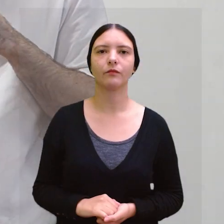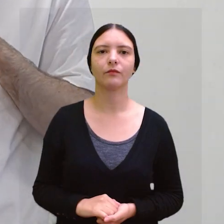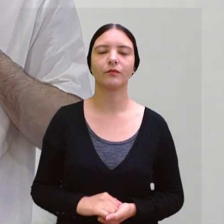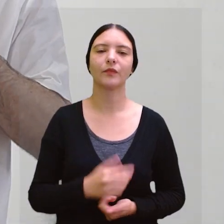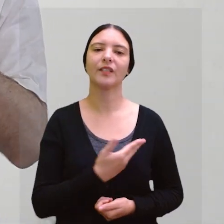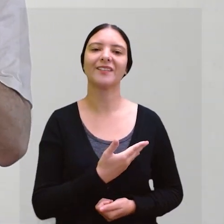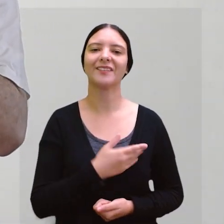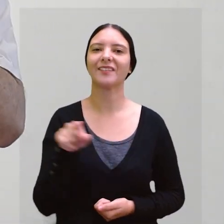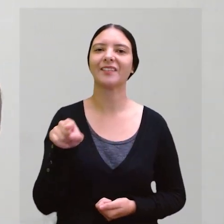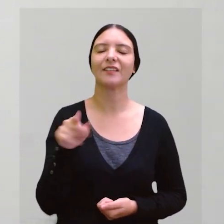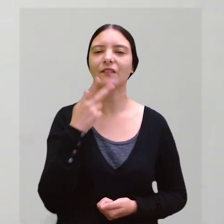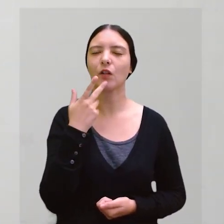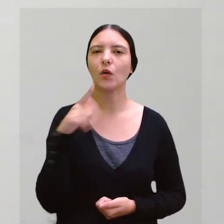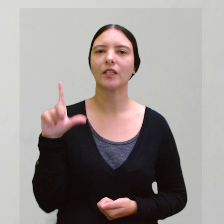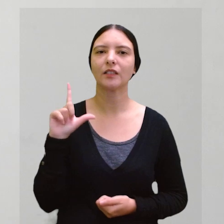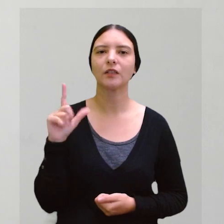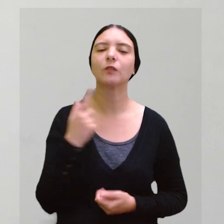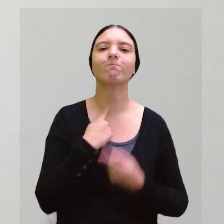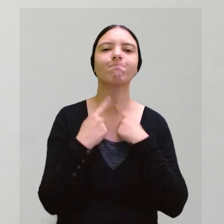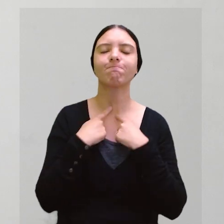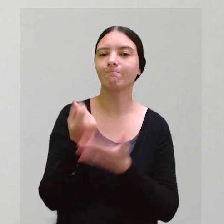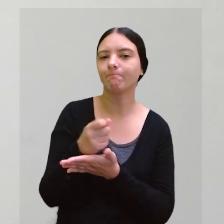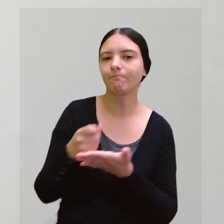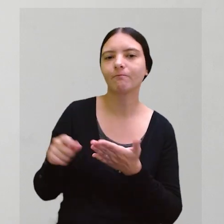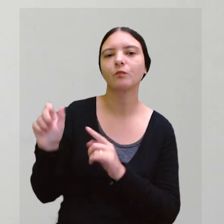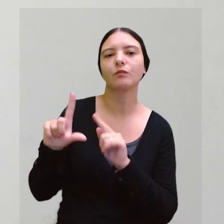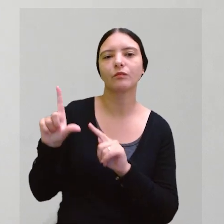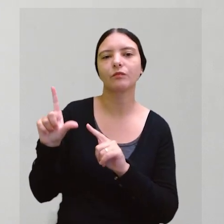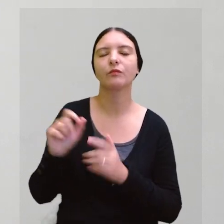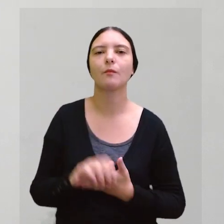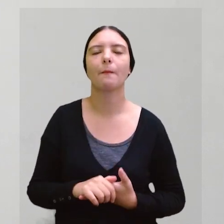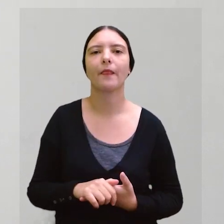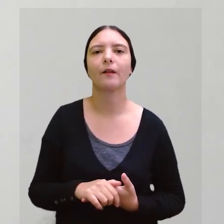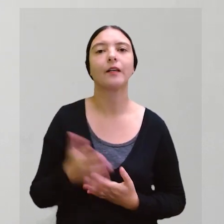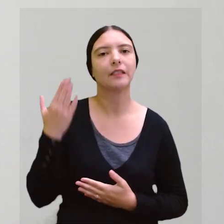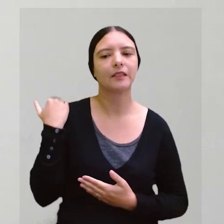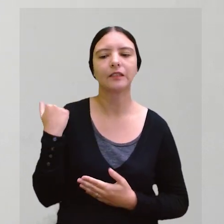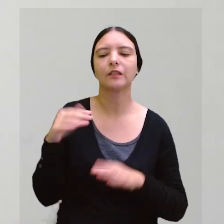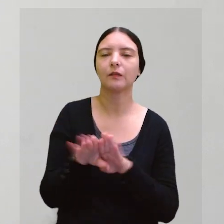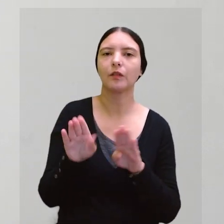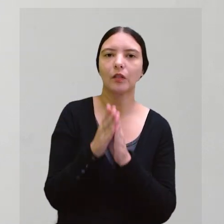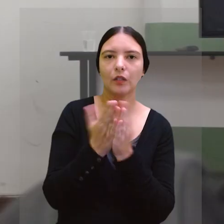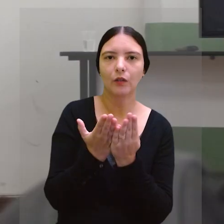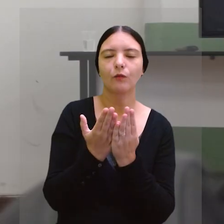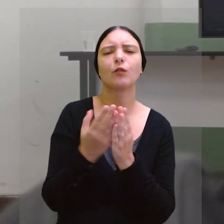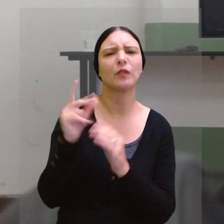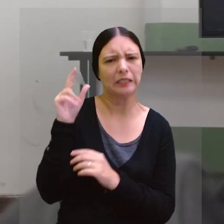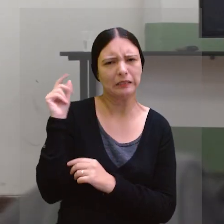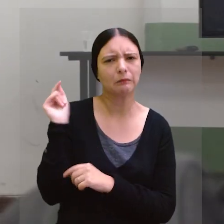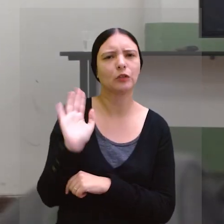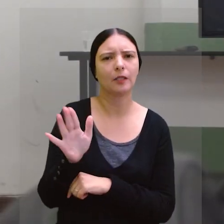colega aqui na frente tinha falado do desejo dele de escrever literatura também. Então, eu tinha escrito, esse é um livrinho que eu escrevi já tem um